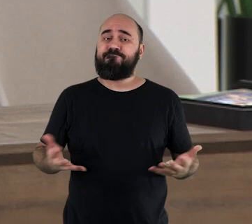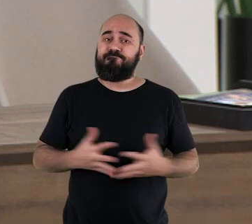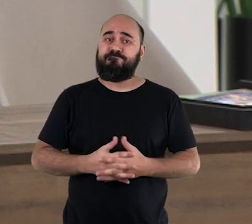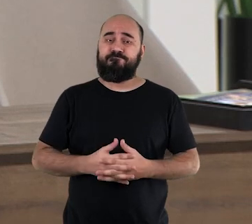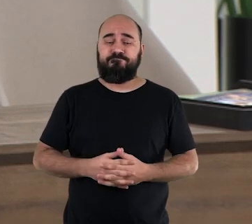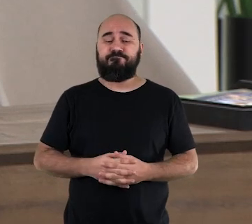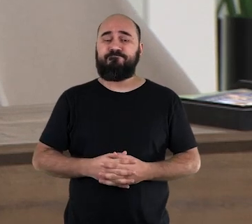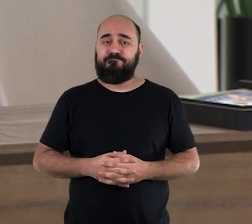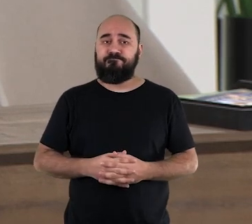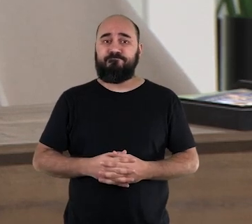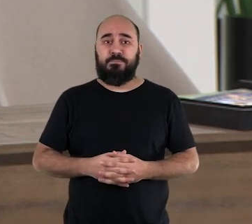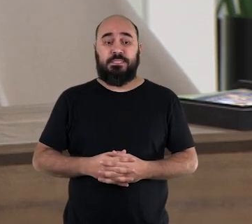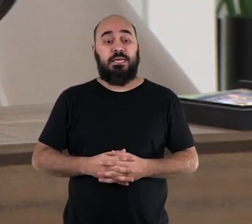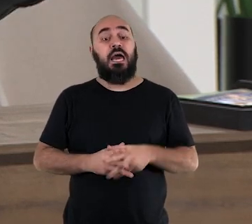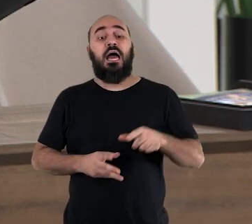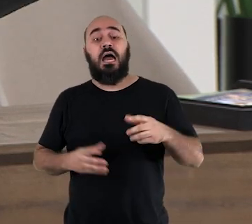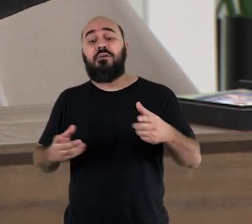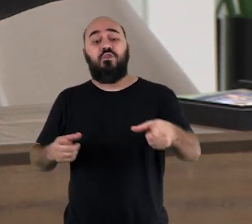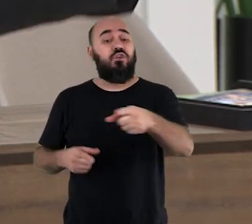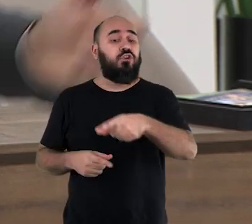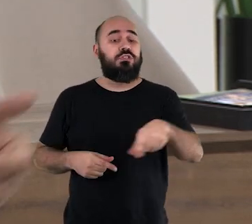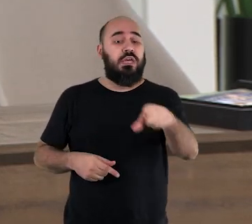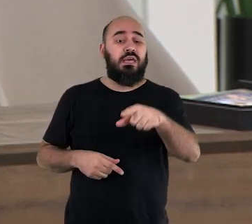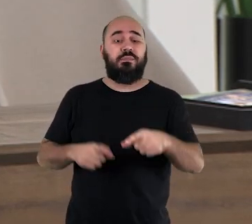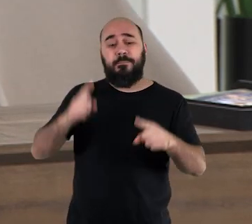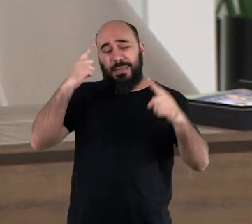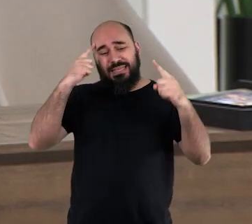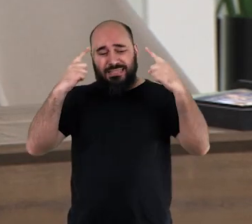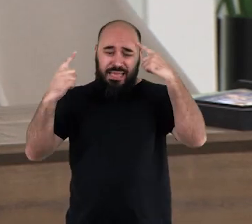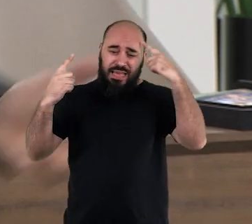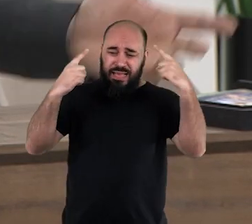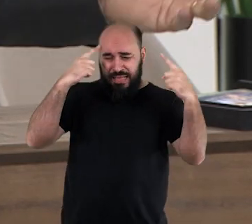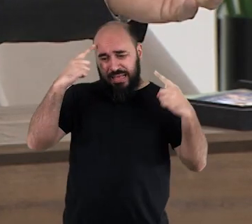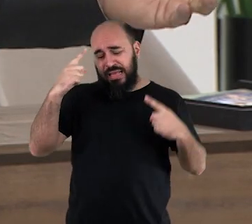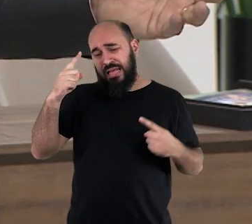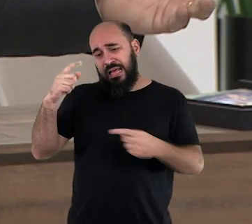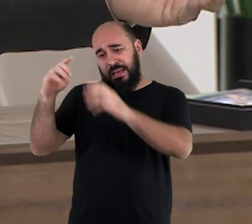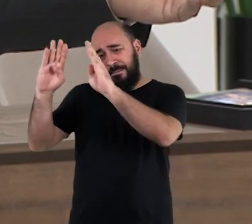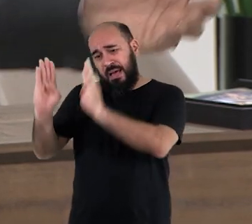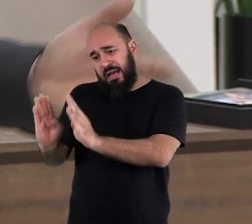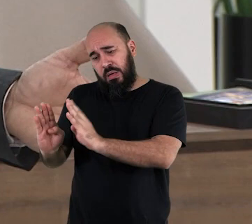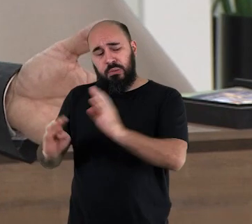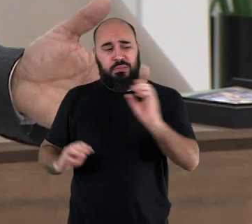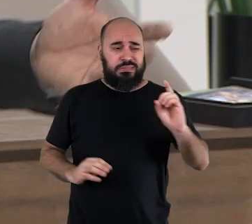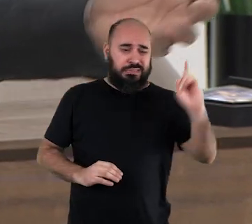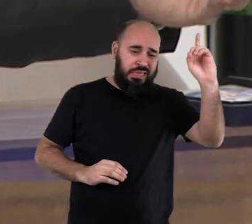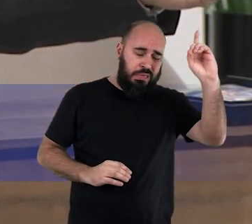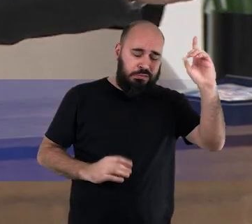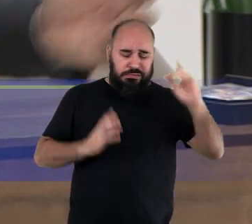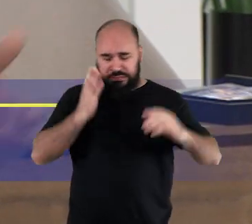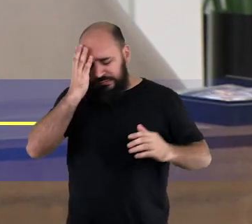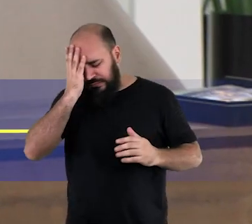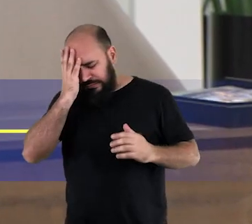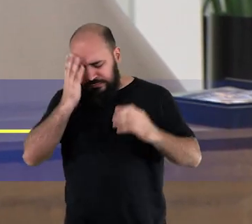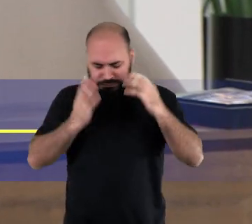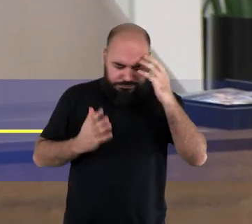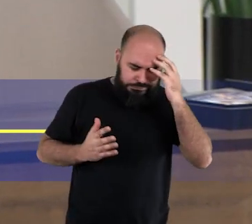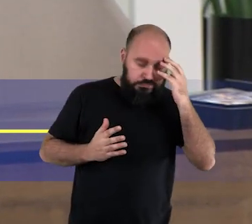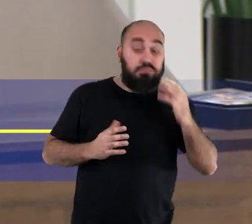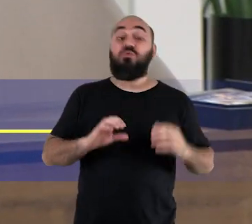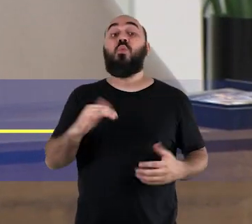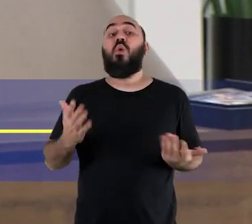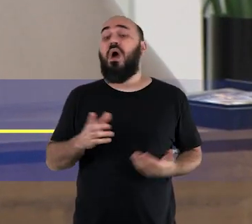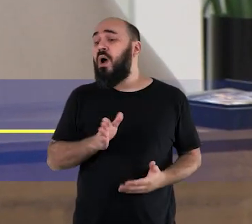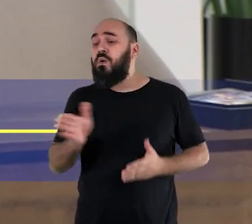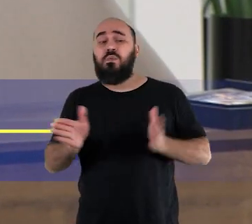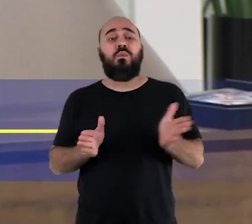até quando vocês cochearão entre dois pensamentos? Se o Senhor é Deus, sigam. Se é Baal, sigam. Até